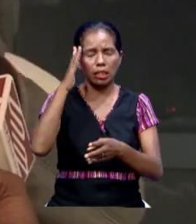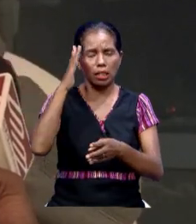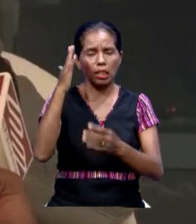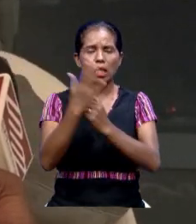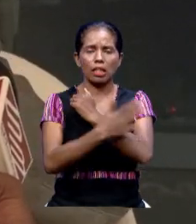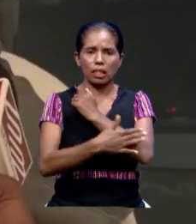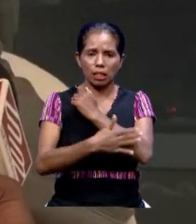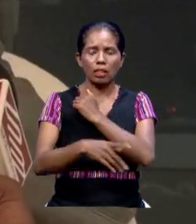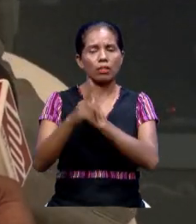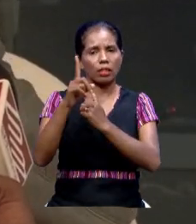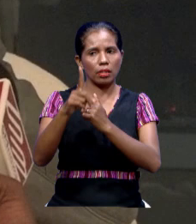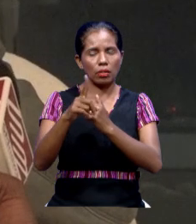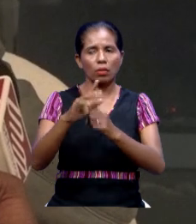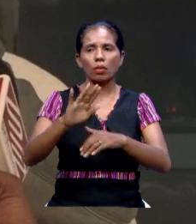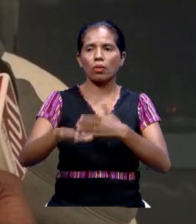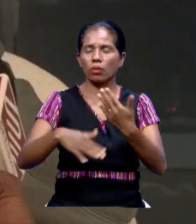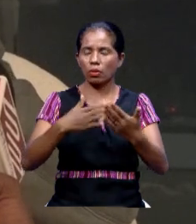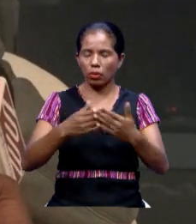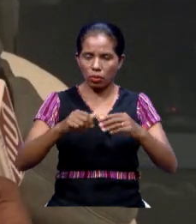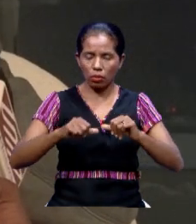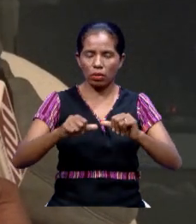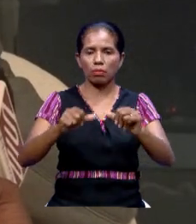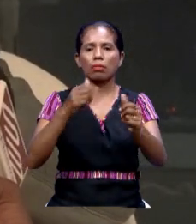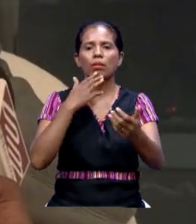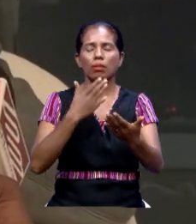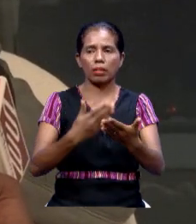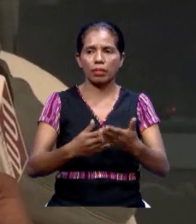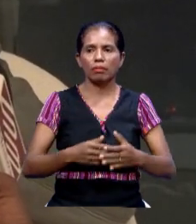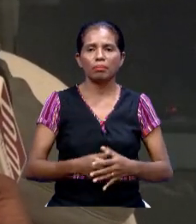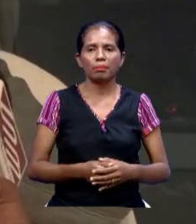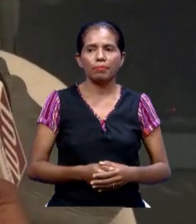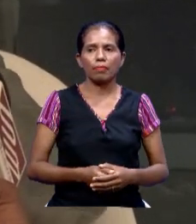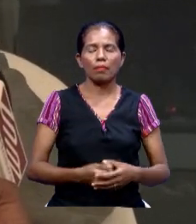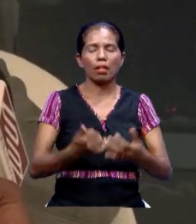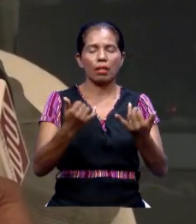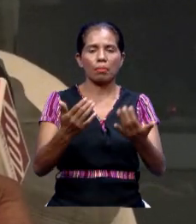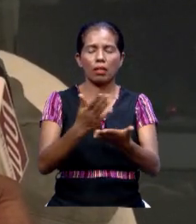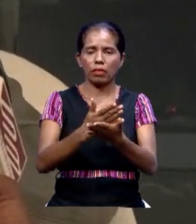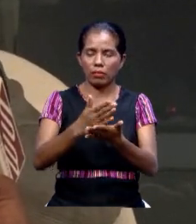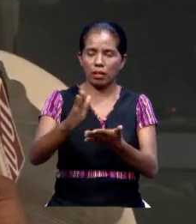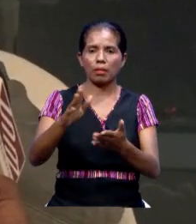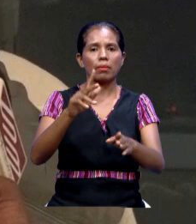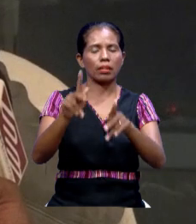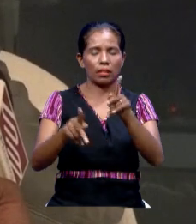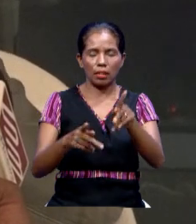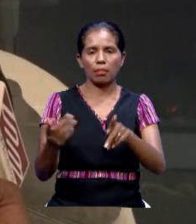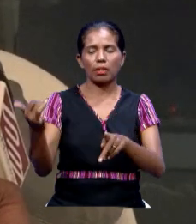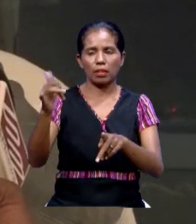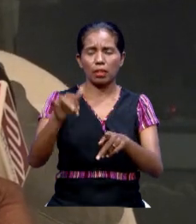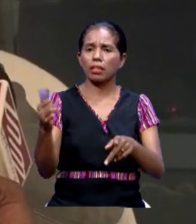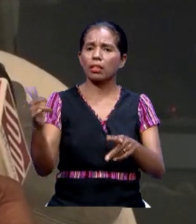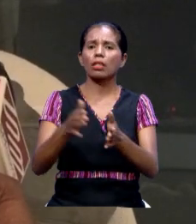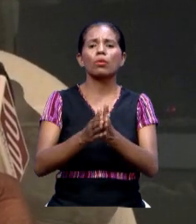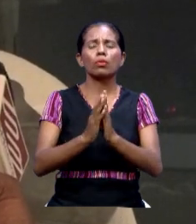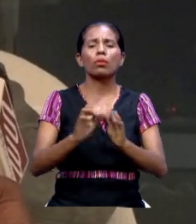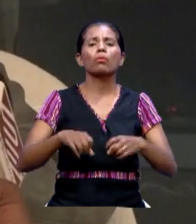e raída, bota todo lá o dia aquela. E nem a faiba é ma. E se uso o